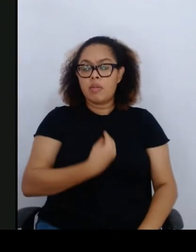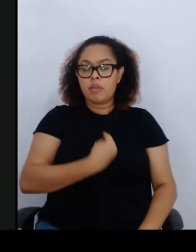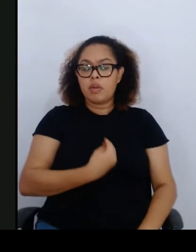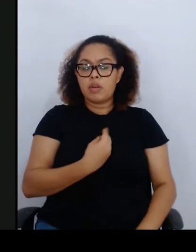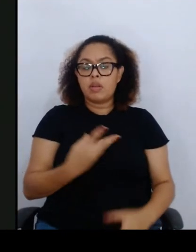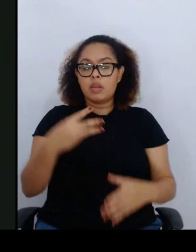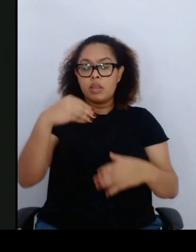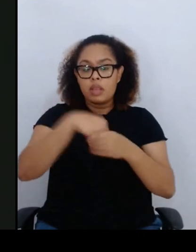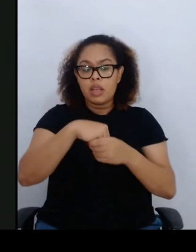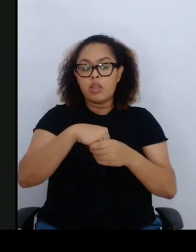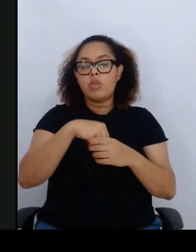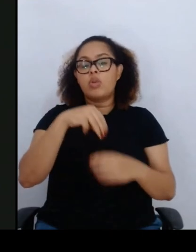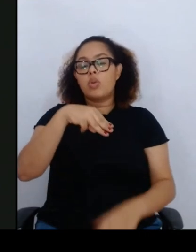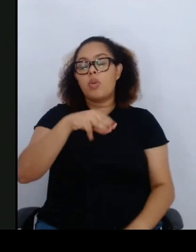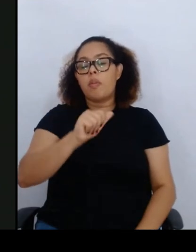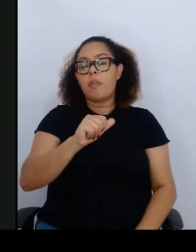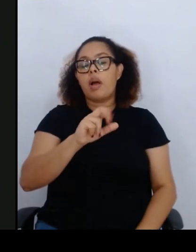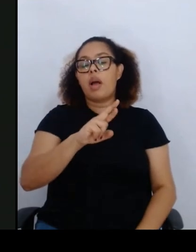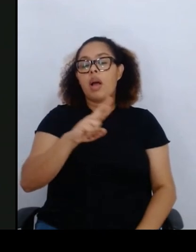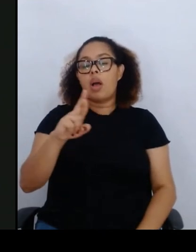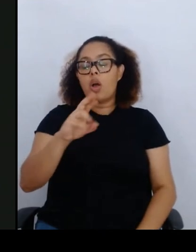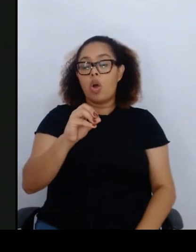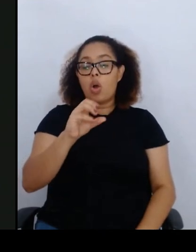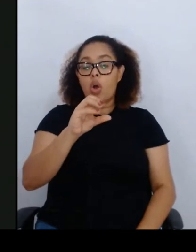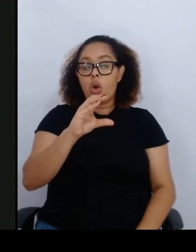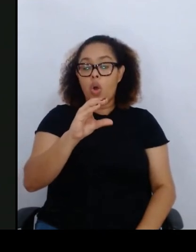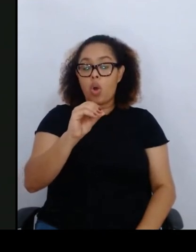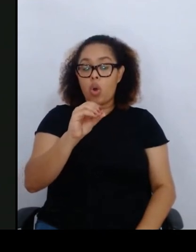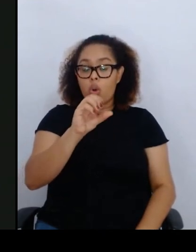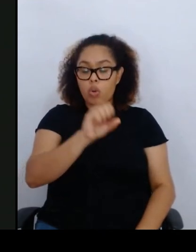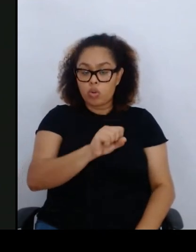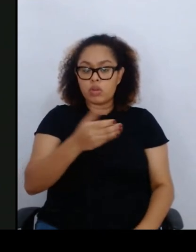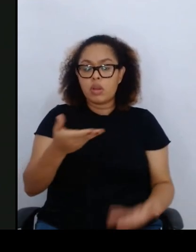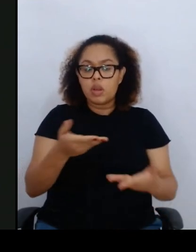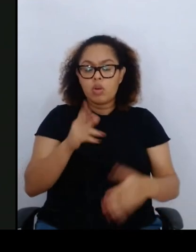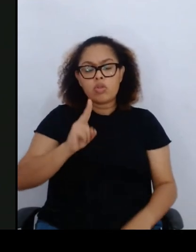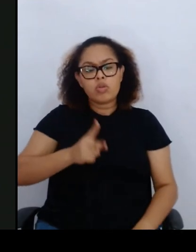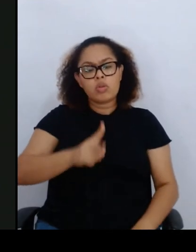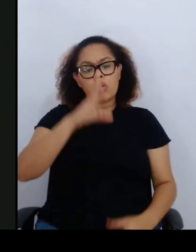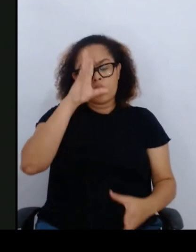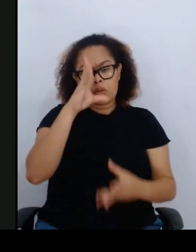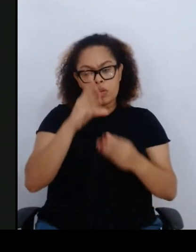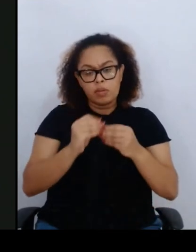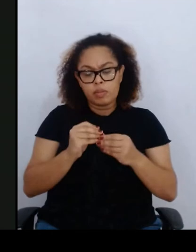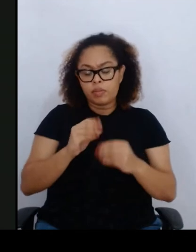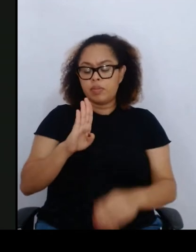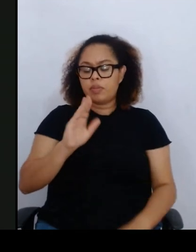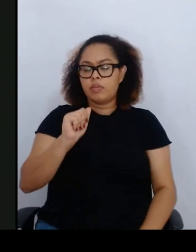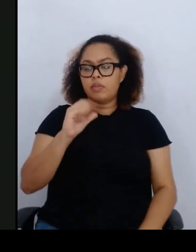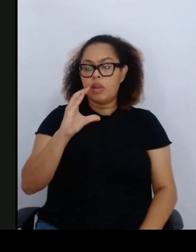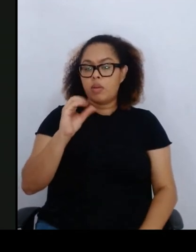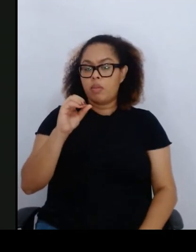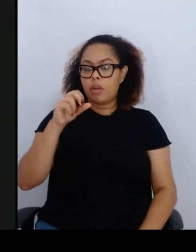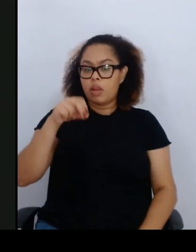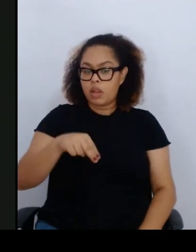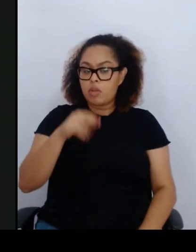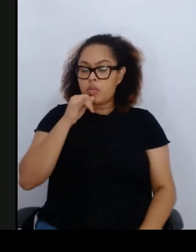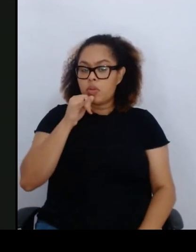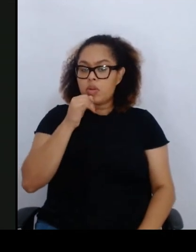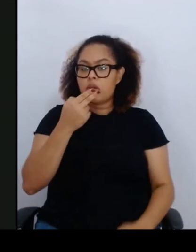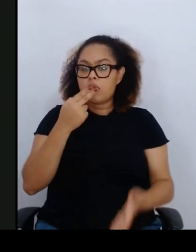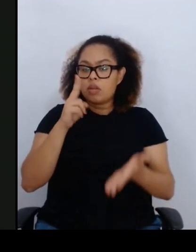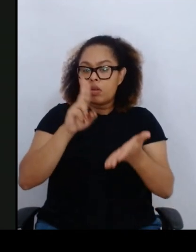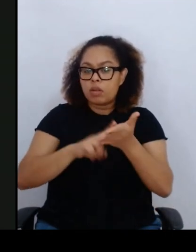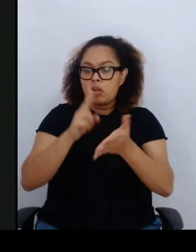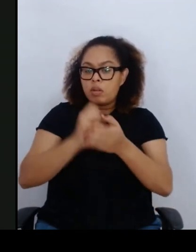Marrocos dessa forma nós seguimos as próprias reflexões de Baker sobre a sua arte nessa época numa carta de dezembro de